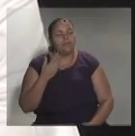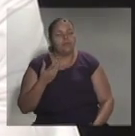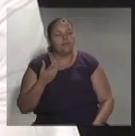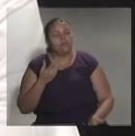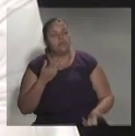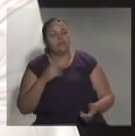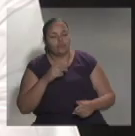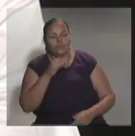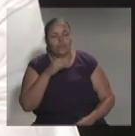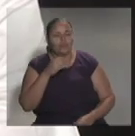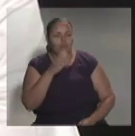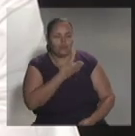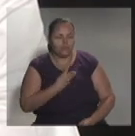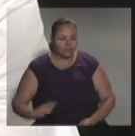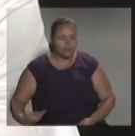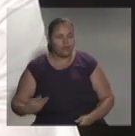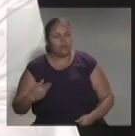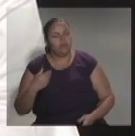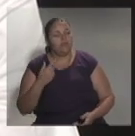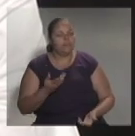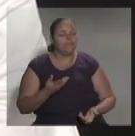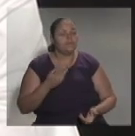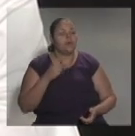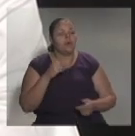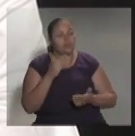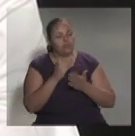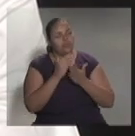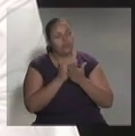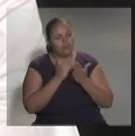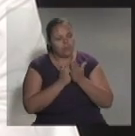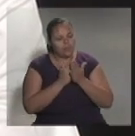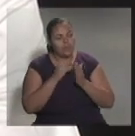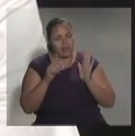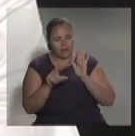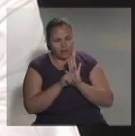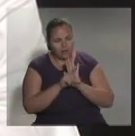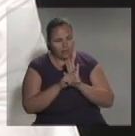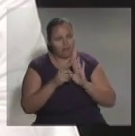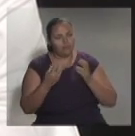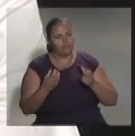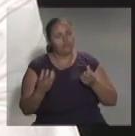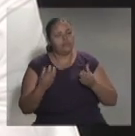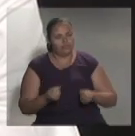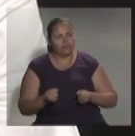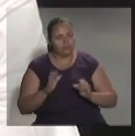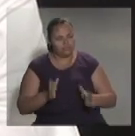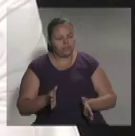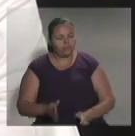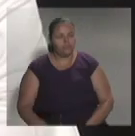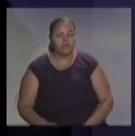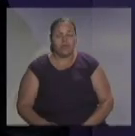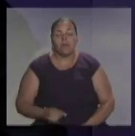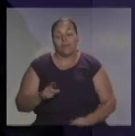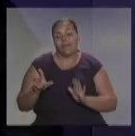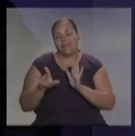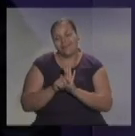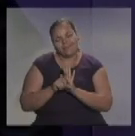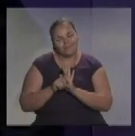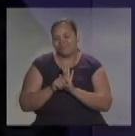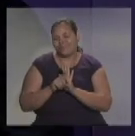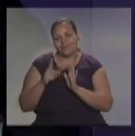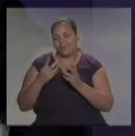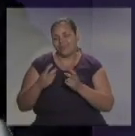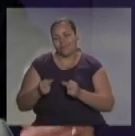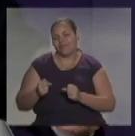parte do Executivo de se colocar esse programa em prática, já que a lei já está sancionada? Na verdade, a lei foi